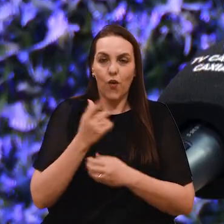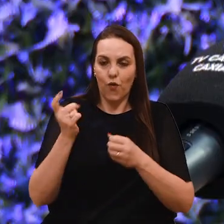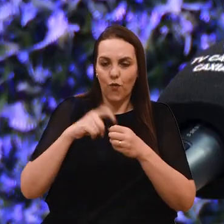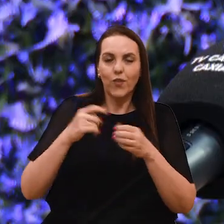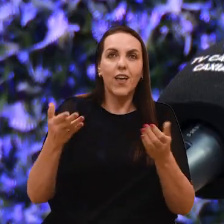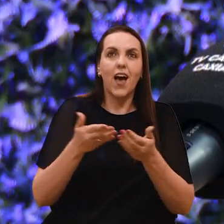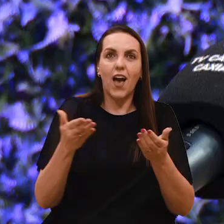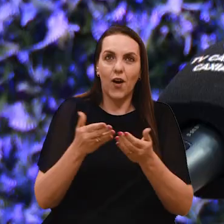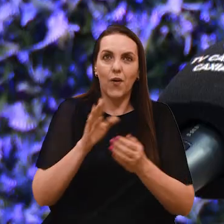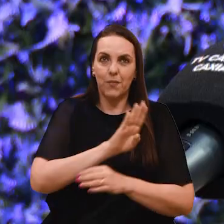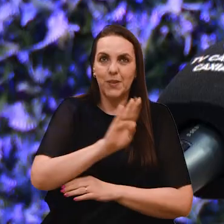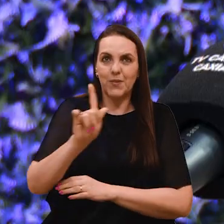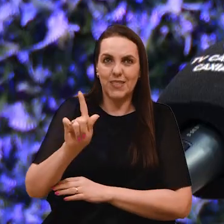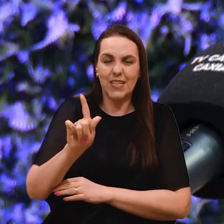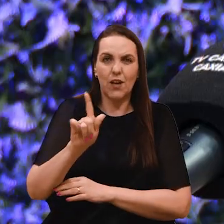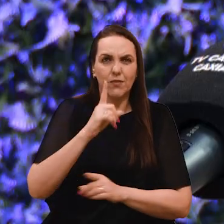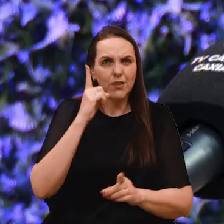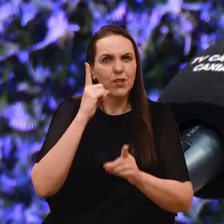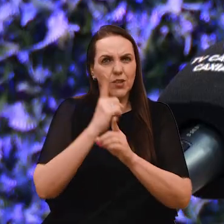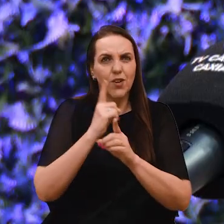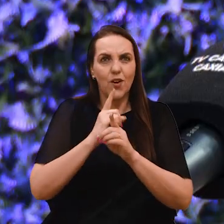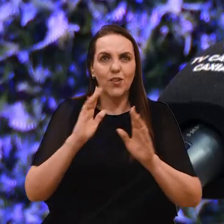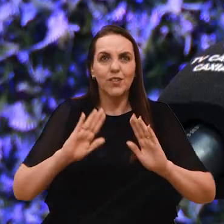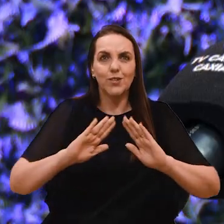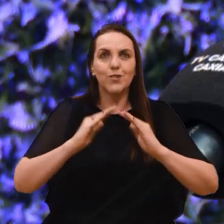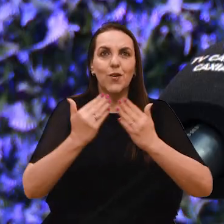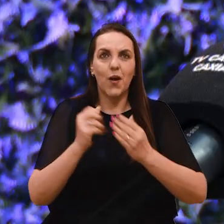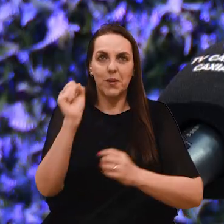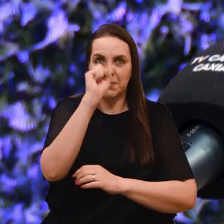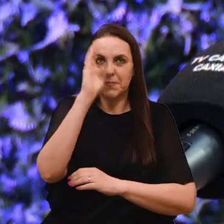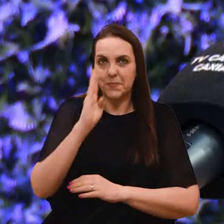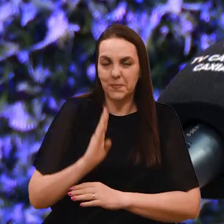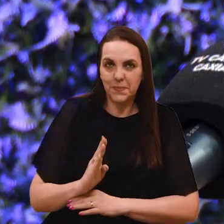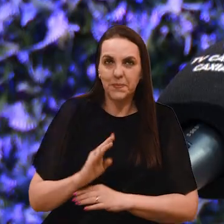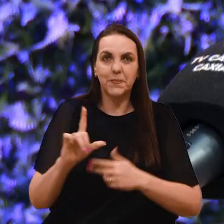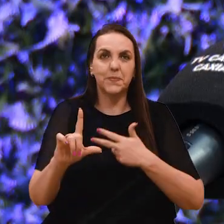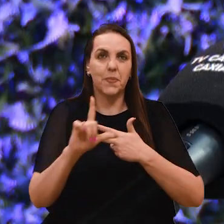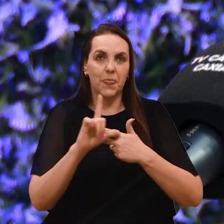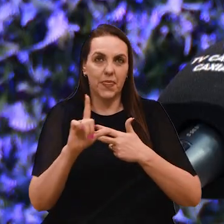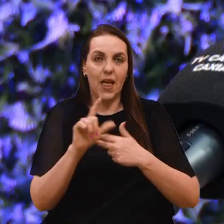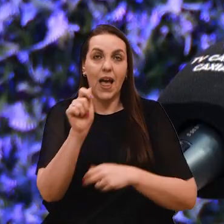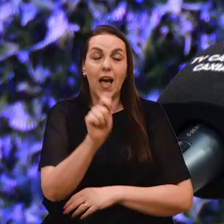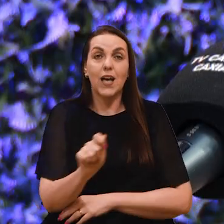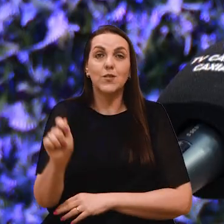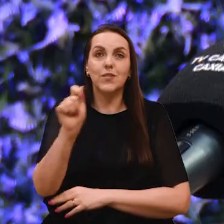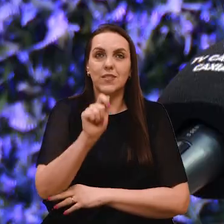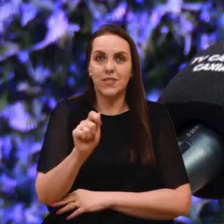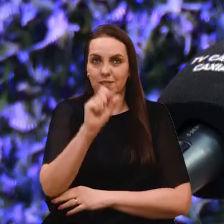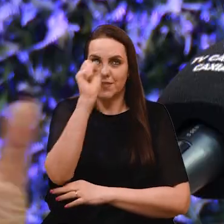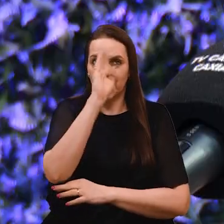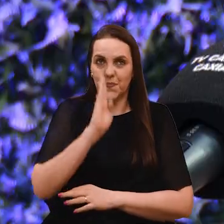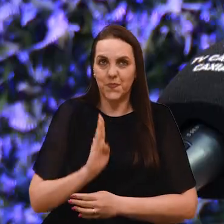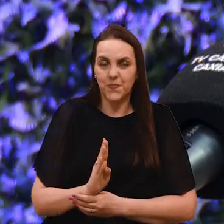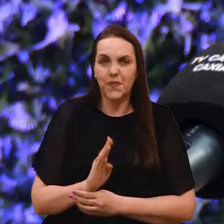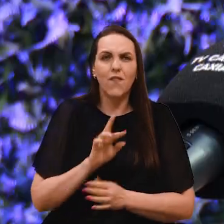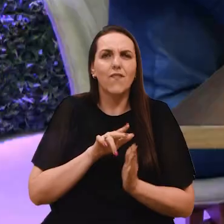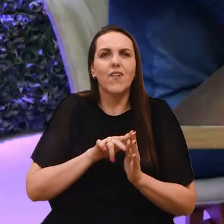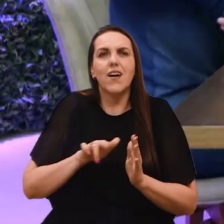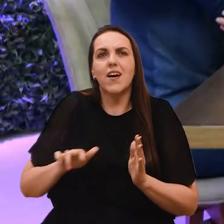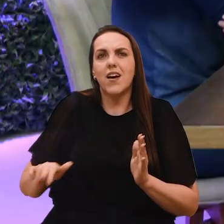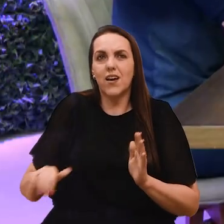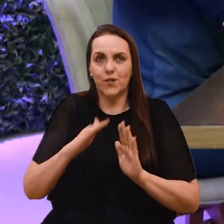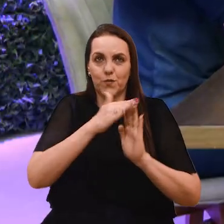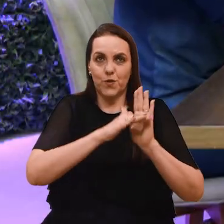em Bento, que teve um encontro da Escola Brasileira de Escolas Legislativas, Associação Brasileira, e eles têm vários